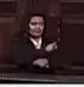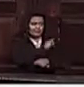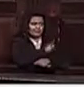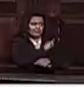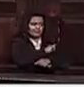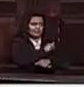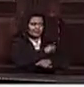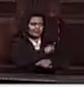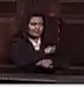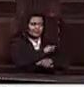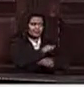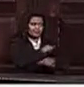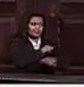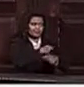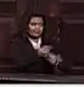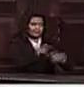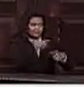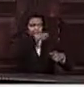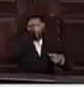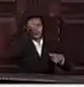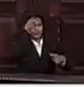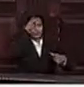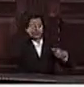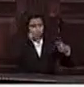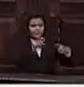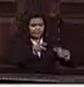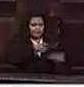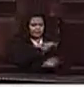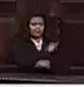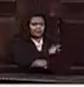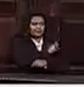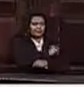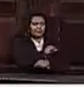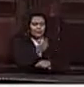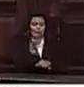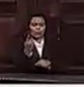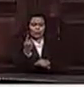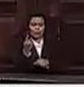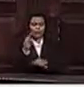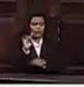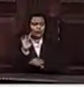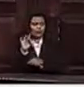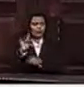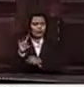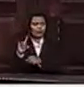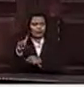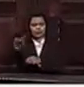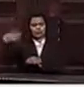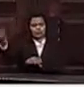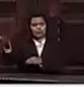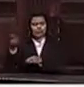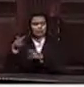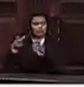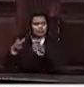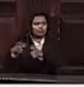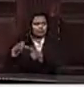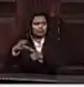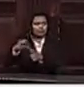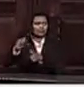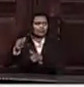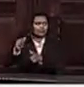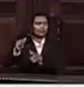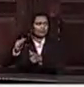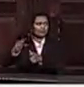que integra Mangueirinha, e o deputado Celso Pancera é do município de Caxias, é a única